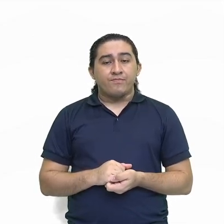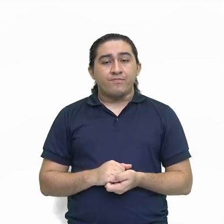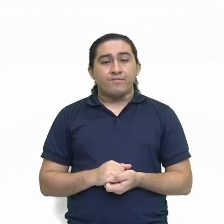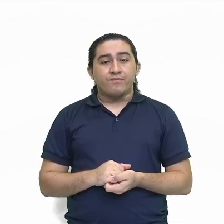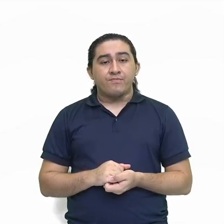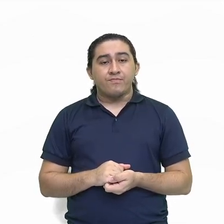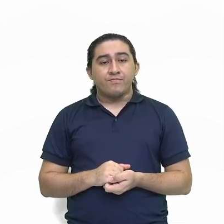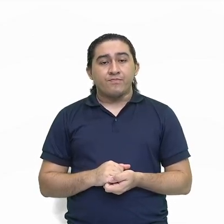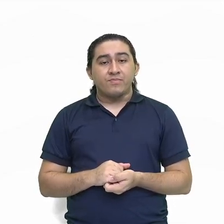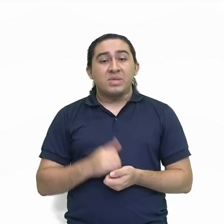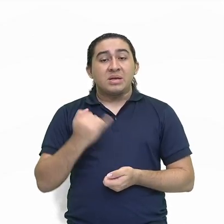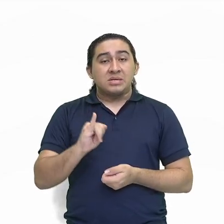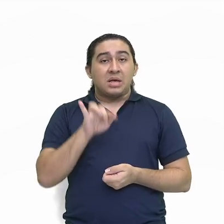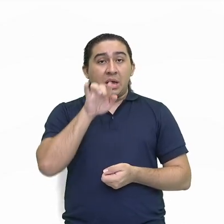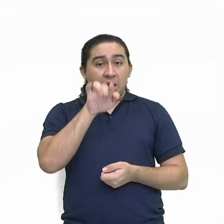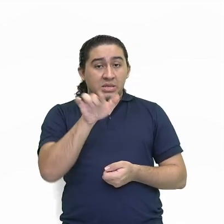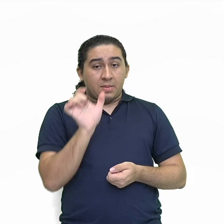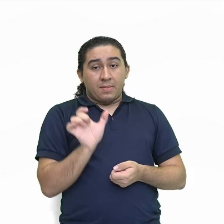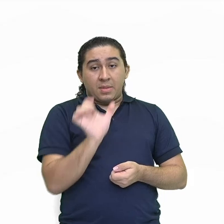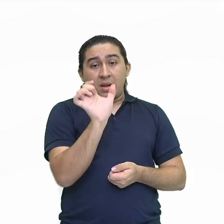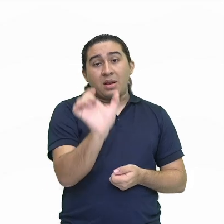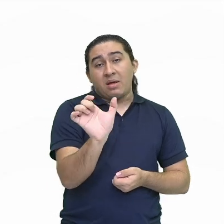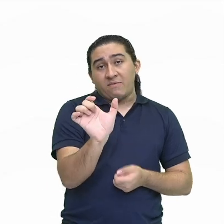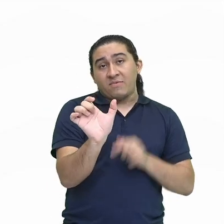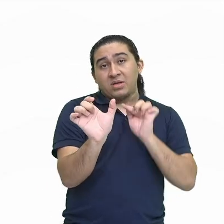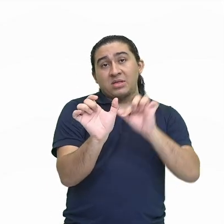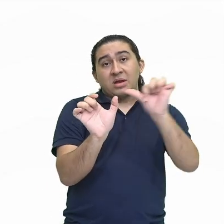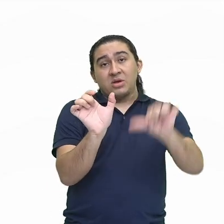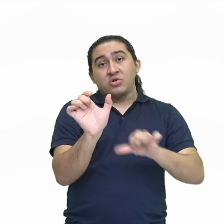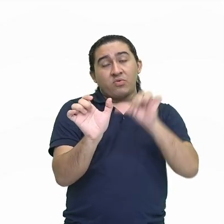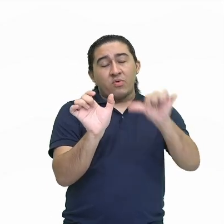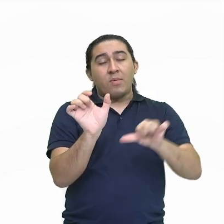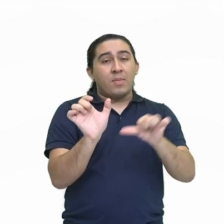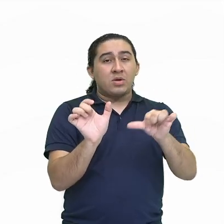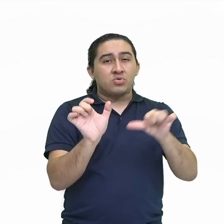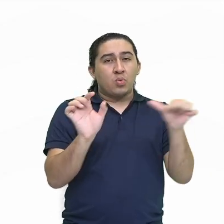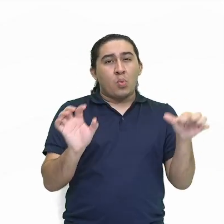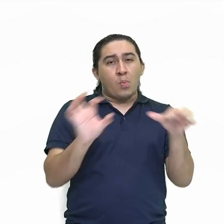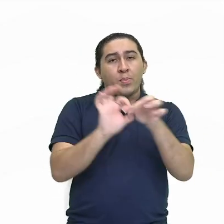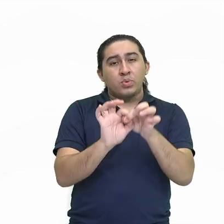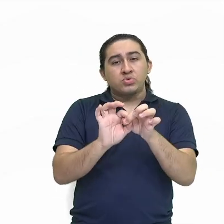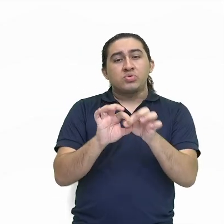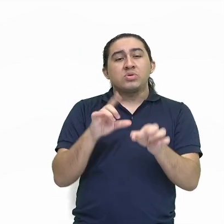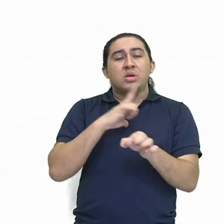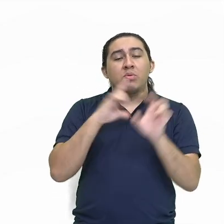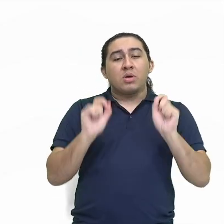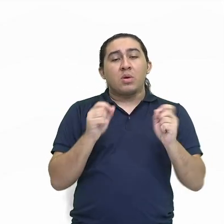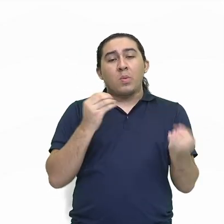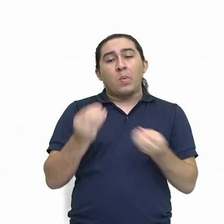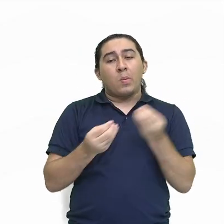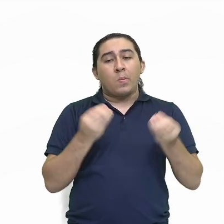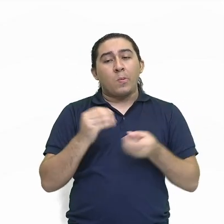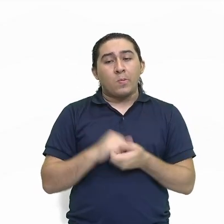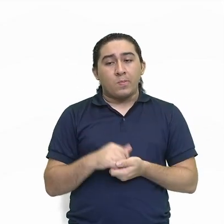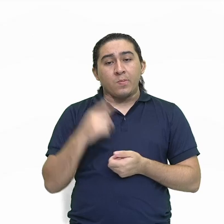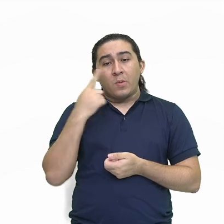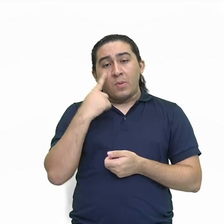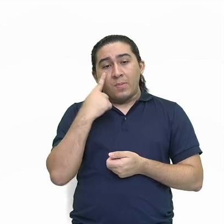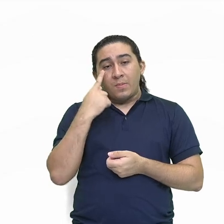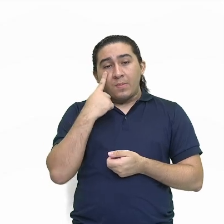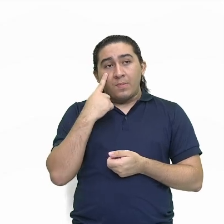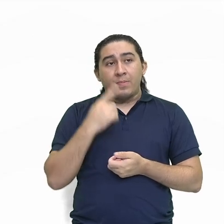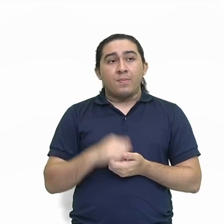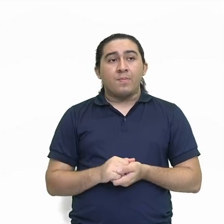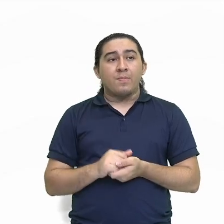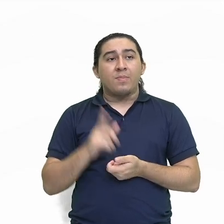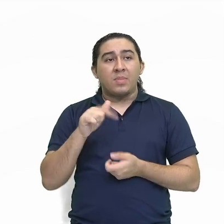Quando eu transformo esta frase num período composto, ela vai ficar, né,